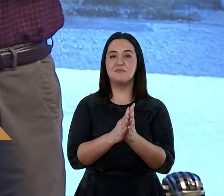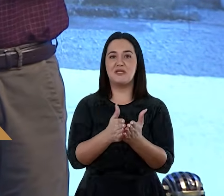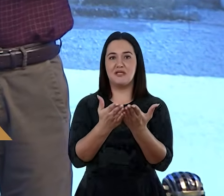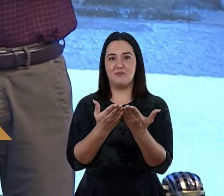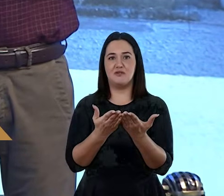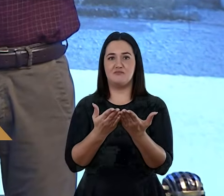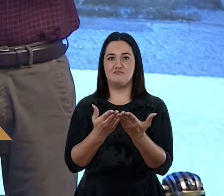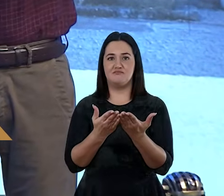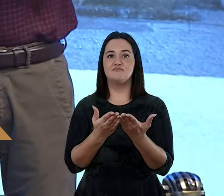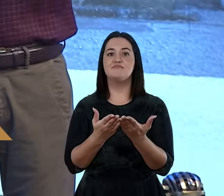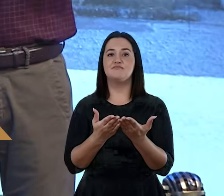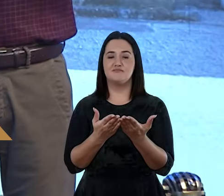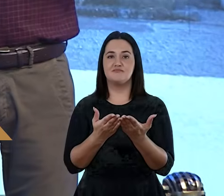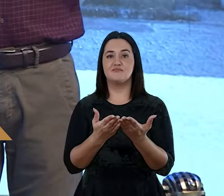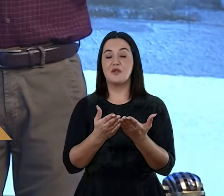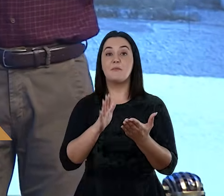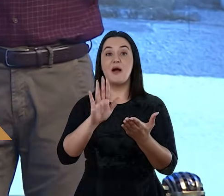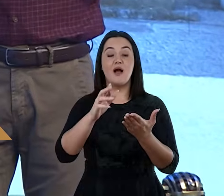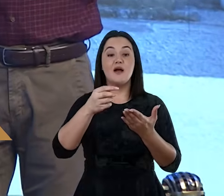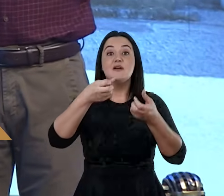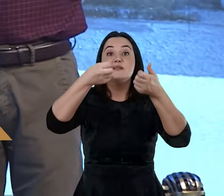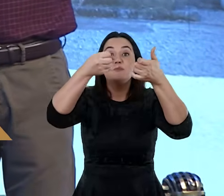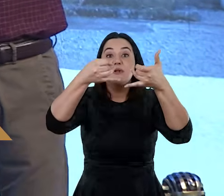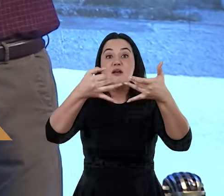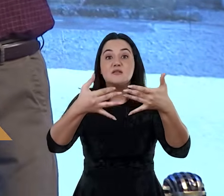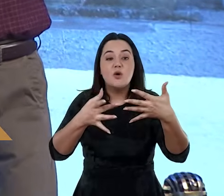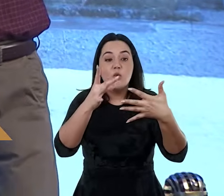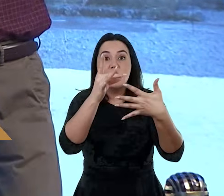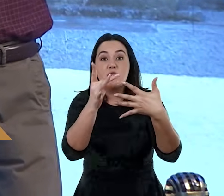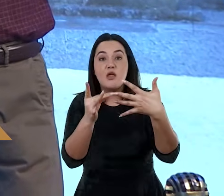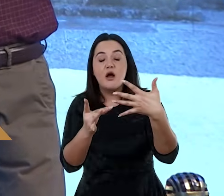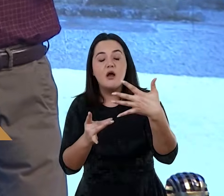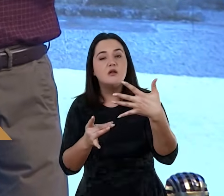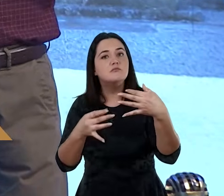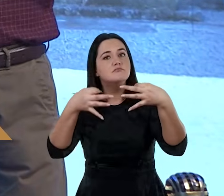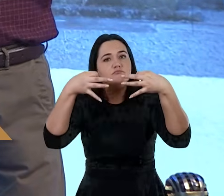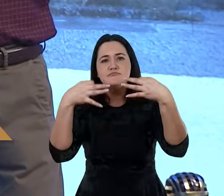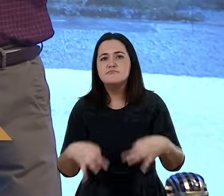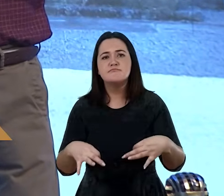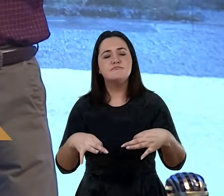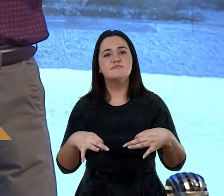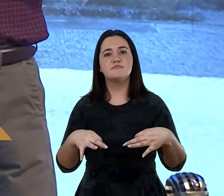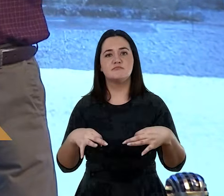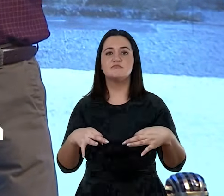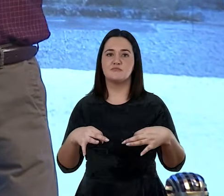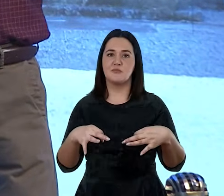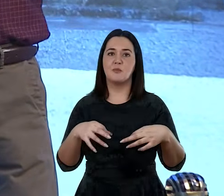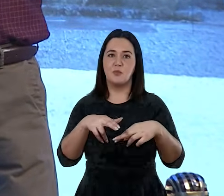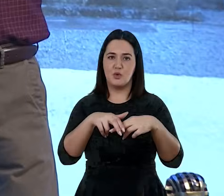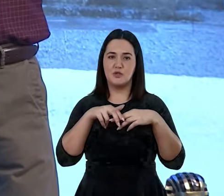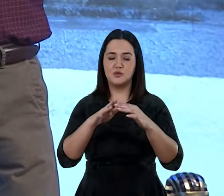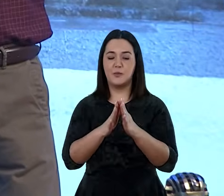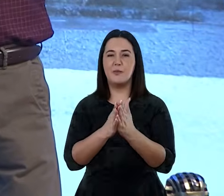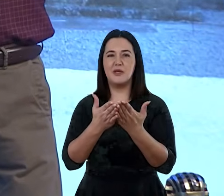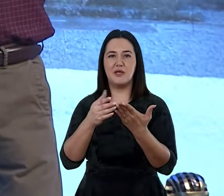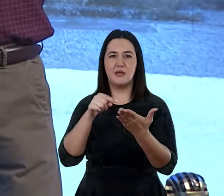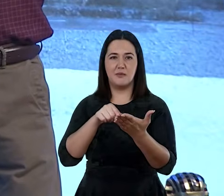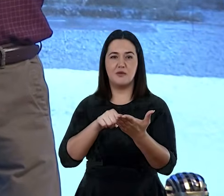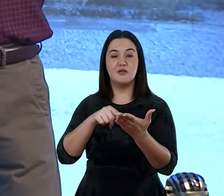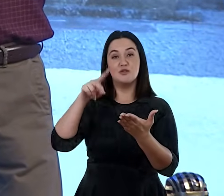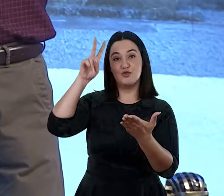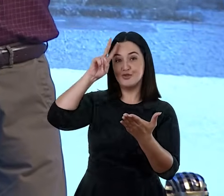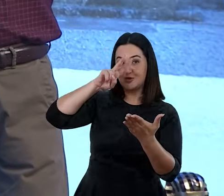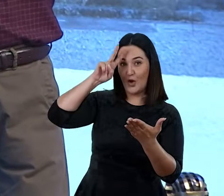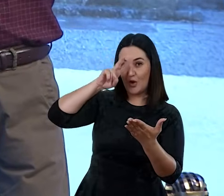quem sabe algum filisteu. O fato é que a descrição é muito precisa, de modo que do ponto de vista bíblico, do